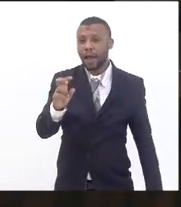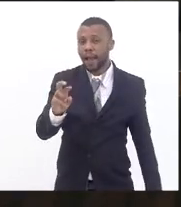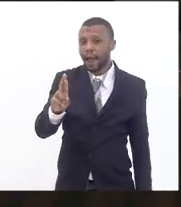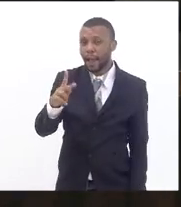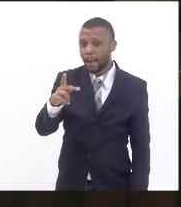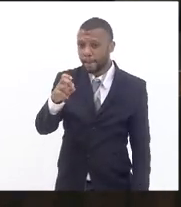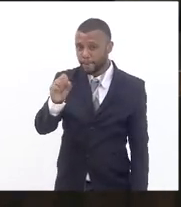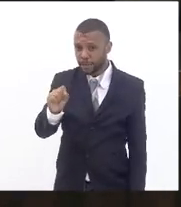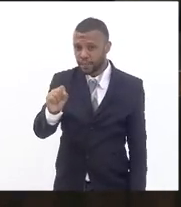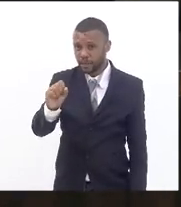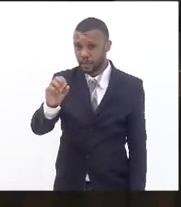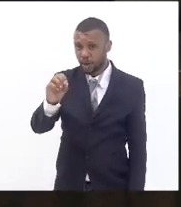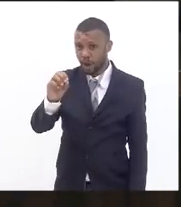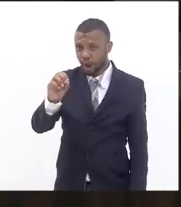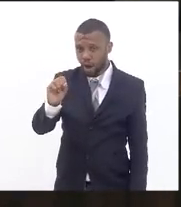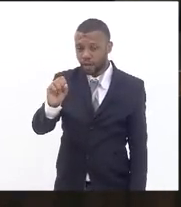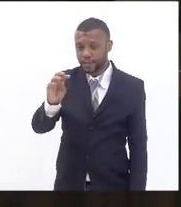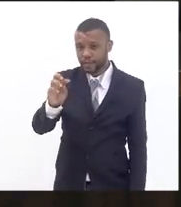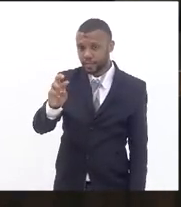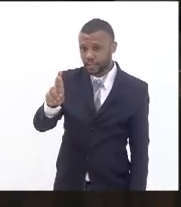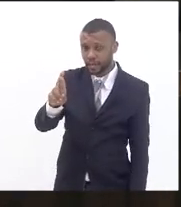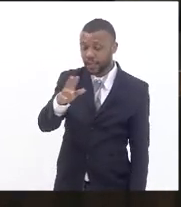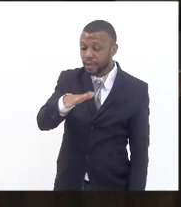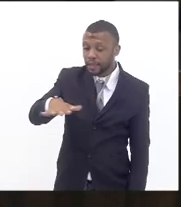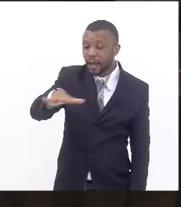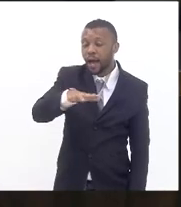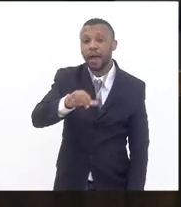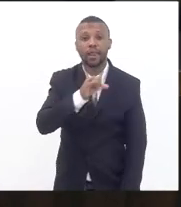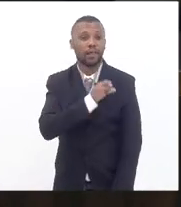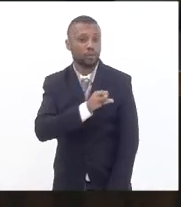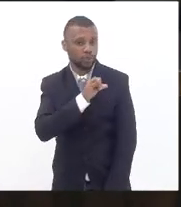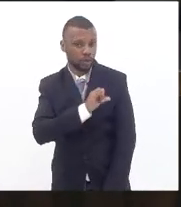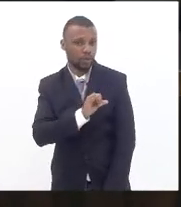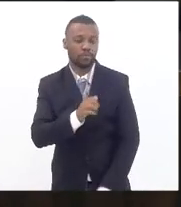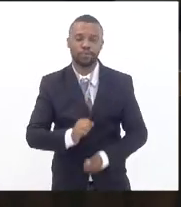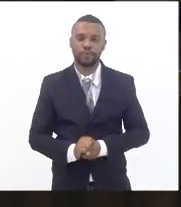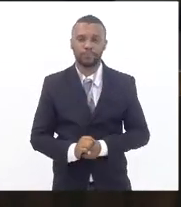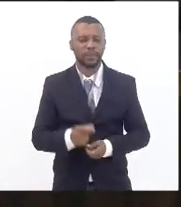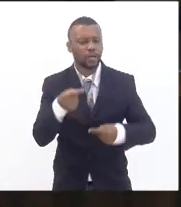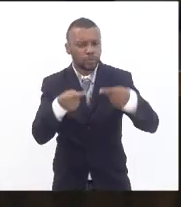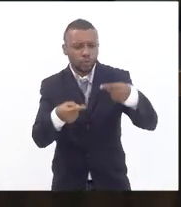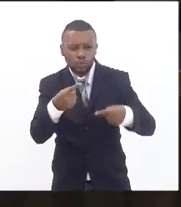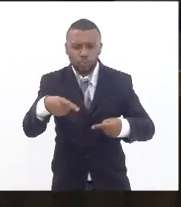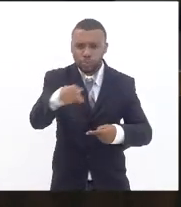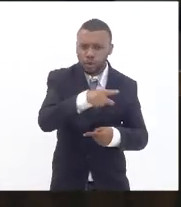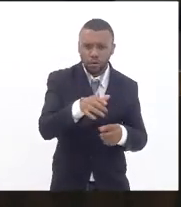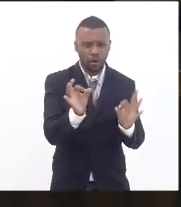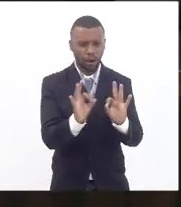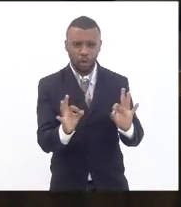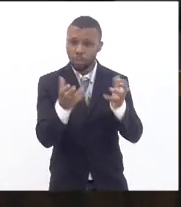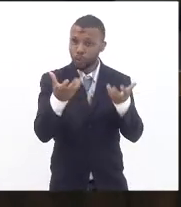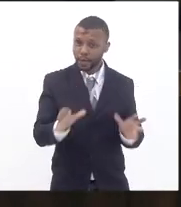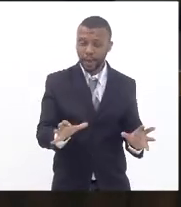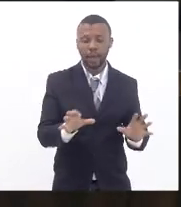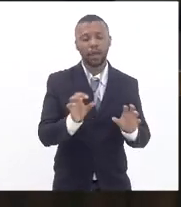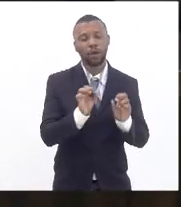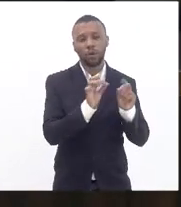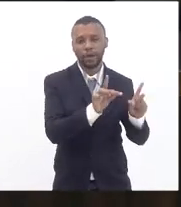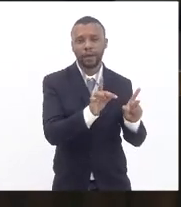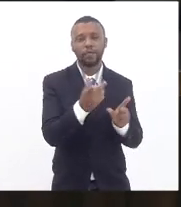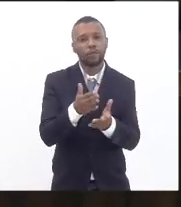no âmbito do Estado do Rio de Janeiro. Em discussão. Não havendo quem queira discutir, encerrada a discussão. Em